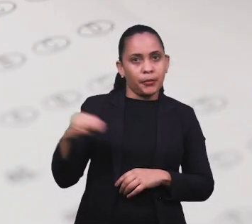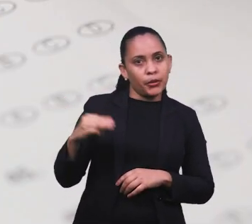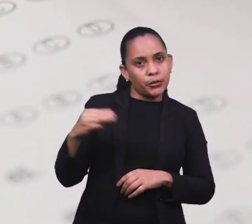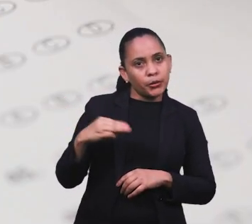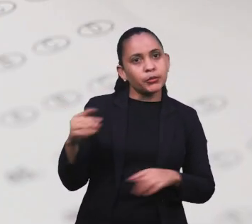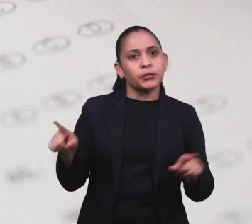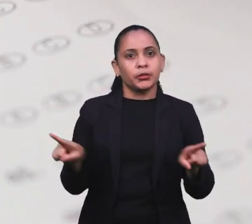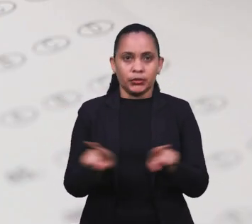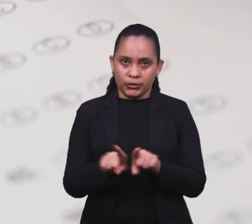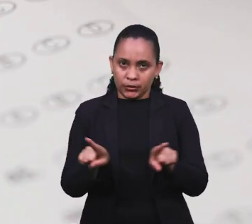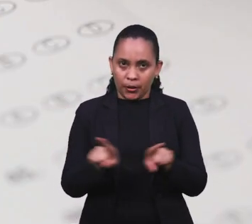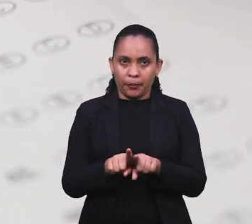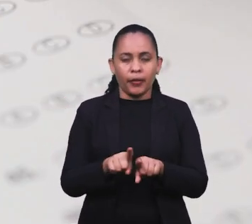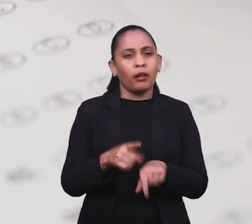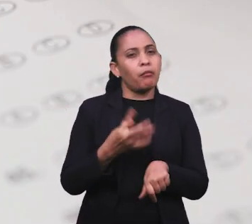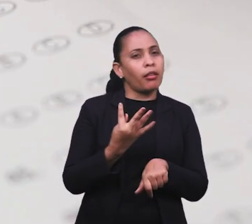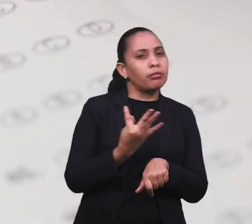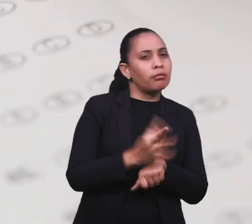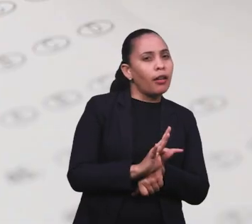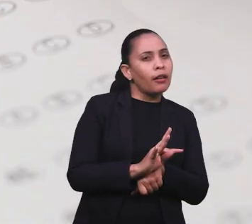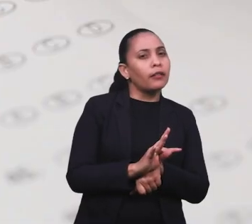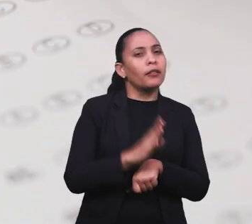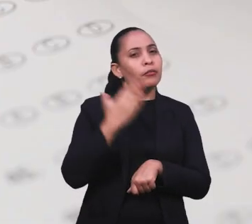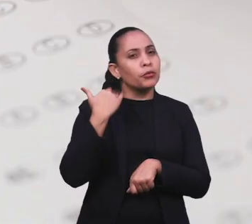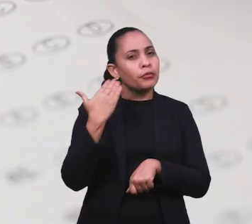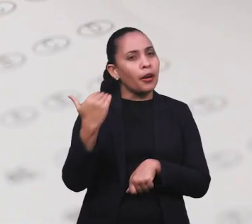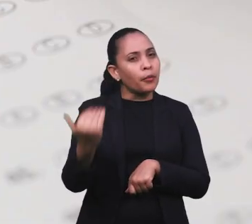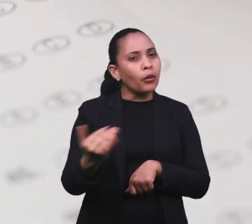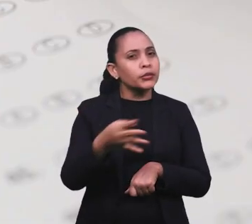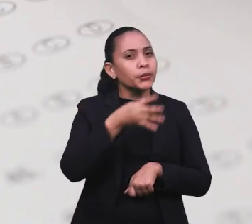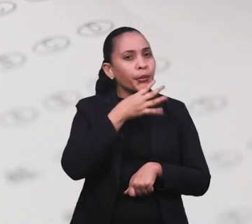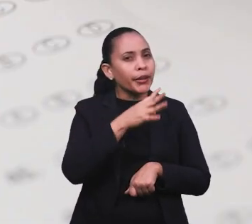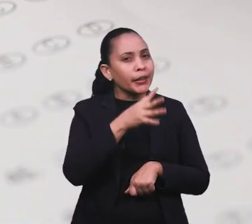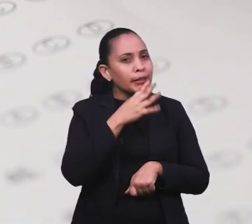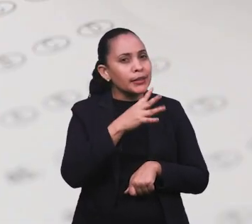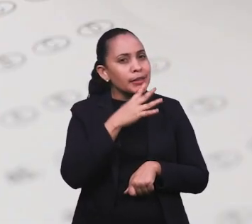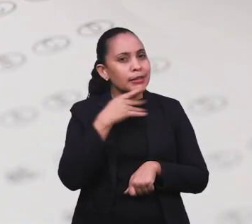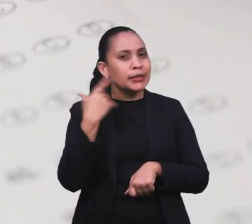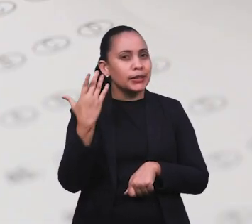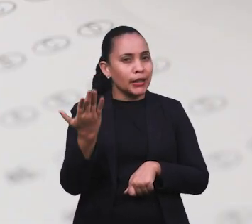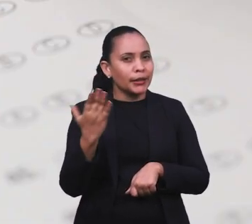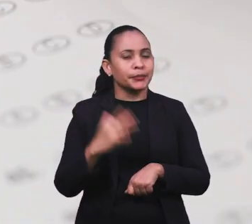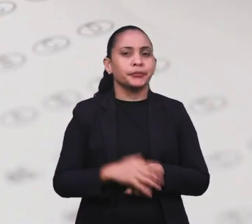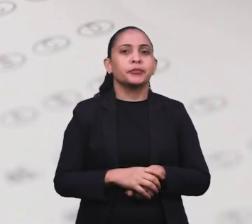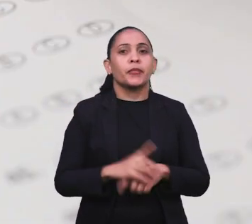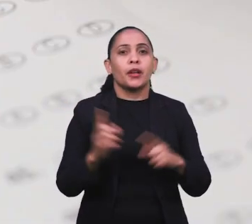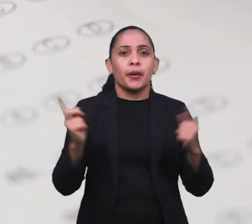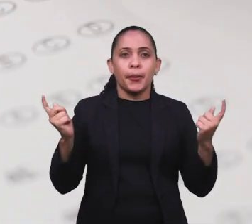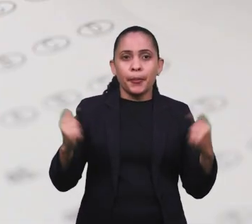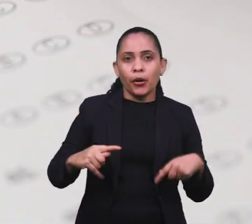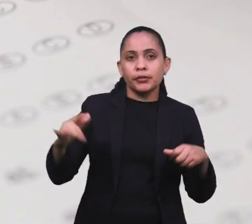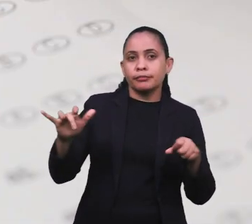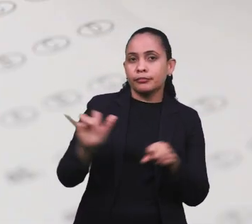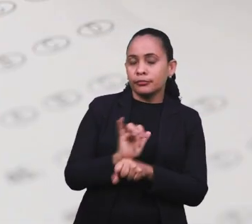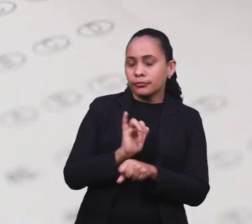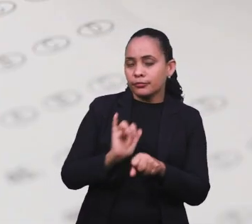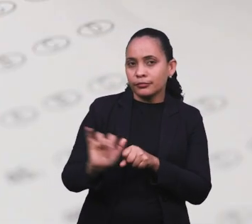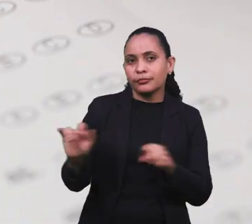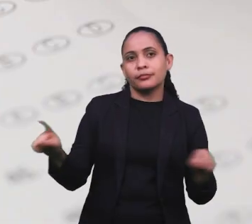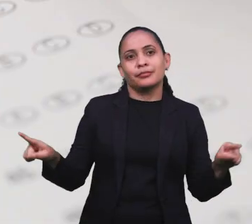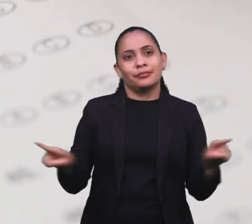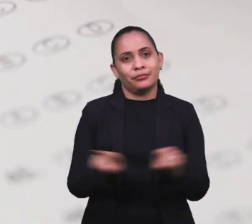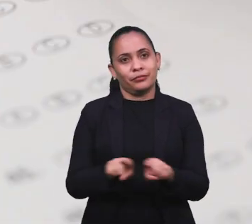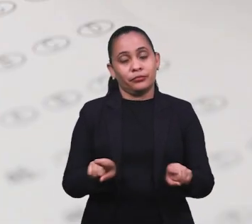É a famosa técnica Pomodoro, que está muito difundida aí na internet, nos estudos, que pode ser uma